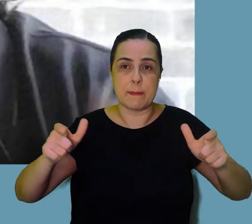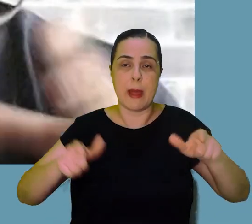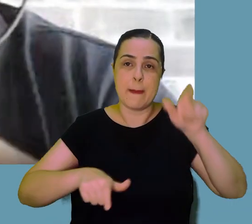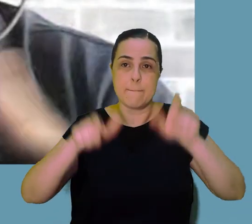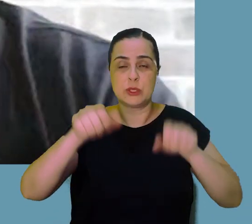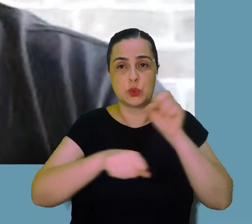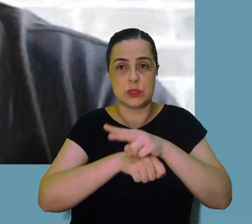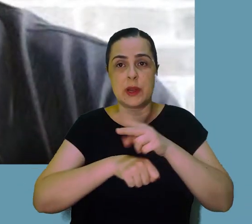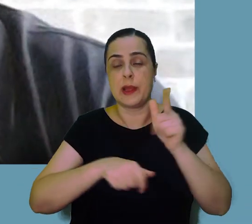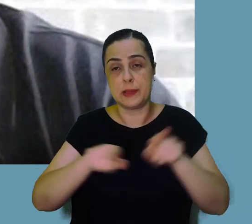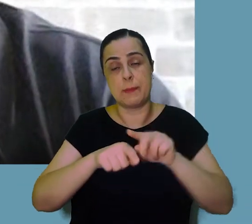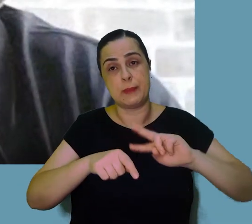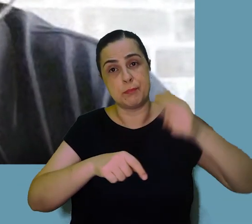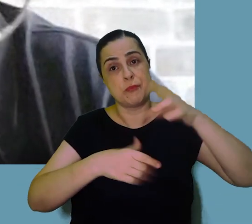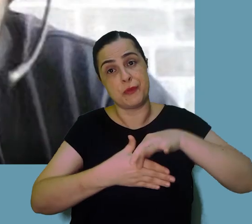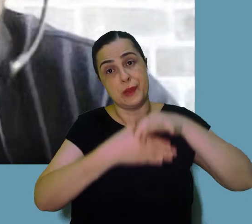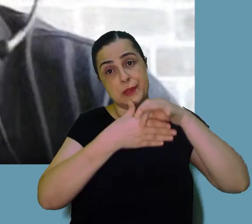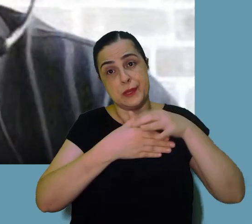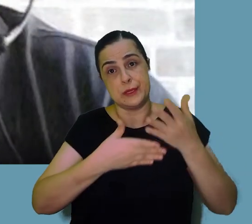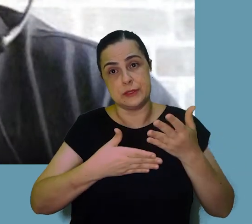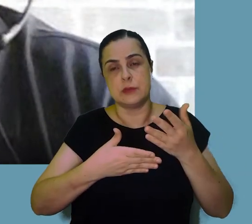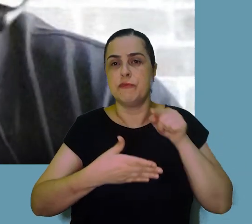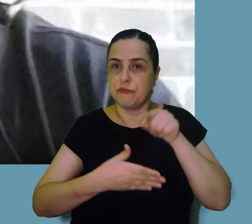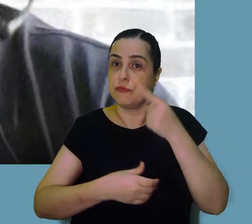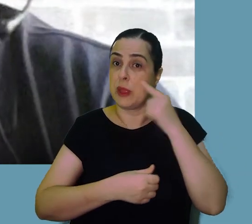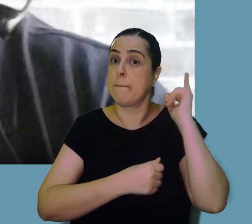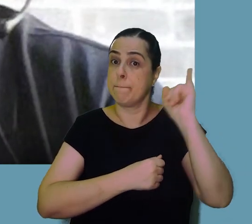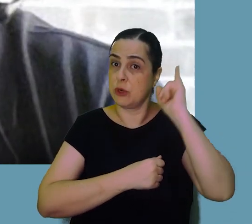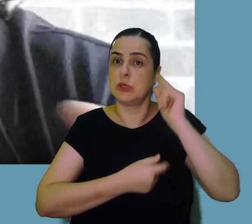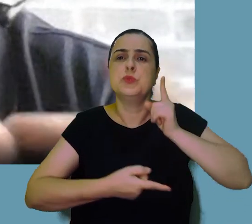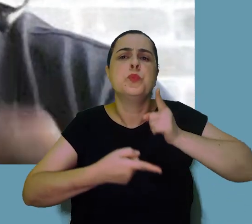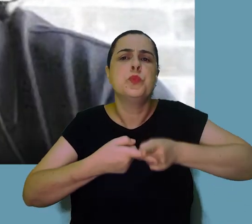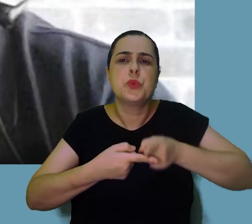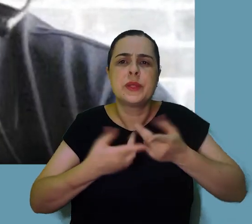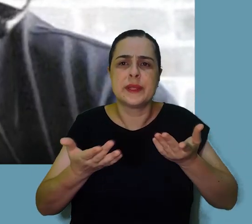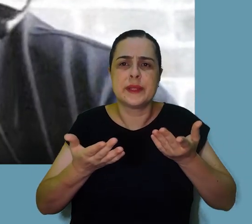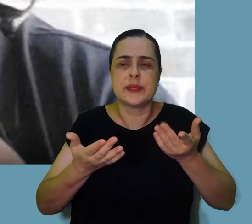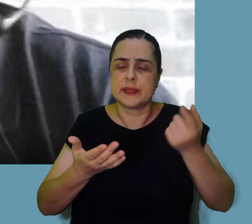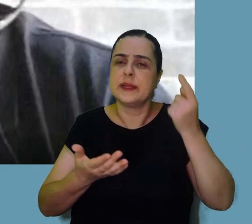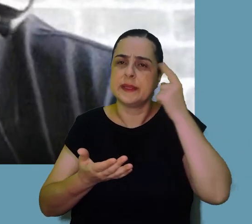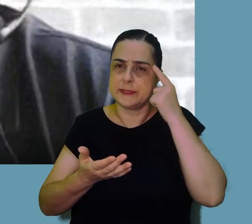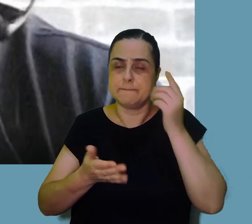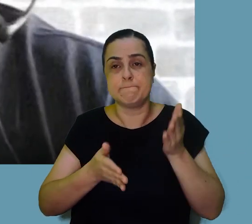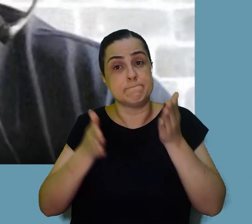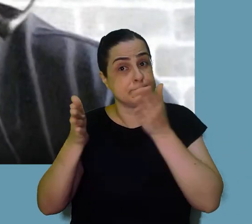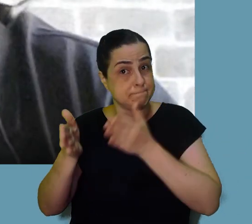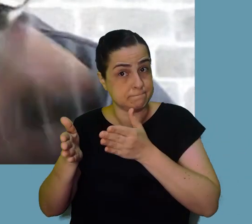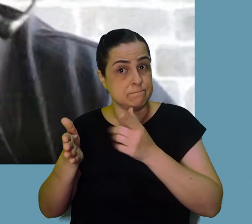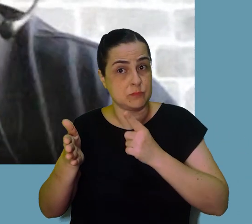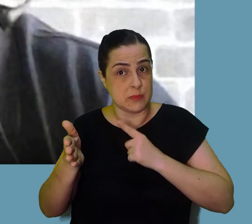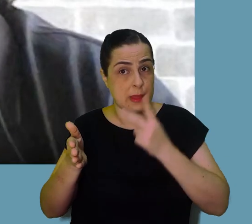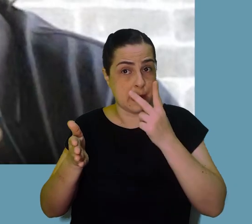liderança. Esse ponto, inclusive, é muito importante. Sabe por quê? Porque ao mesmo tempo que a gente tem uma grande